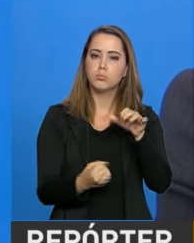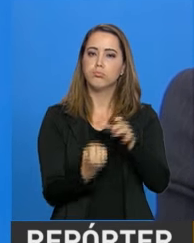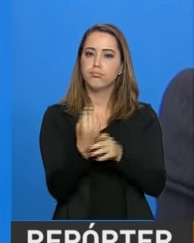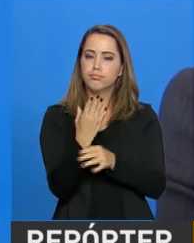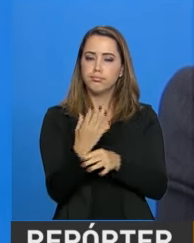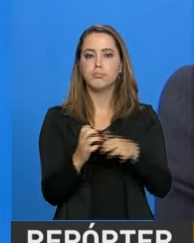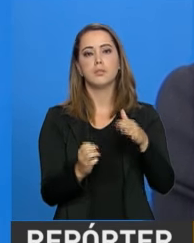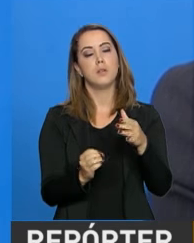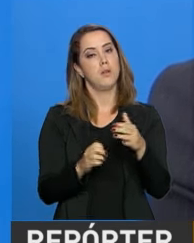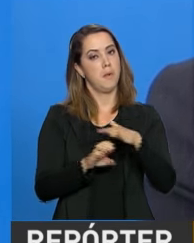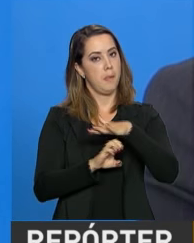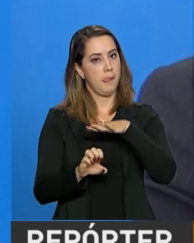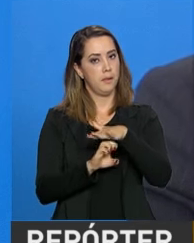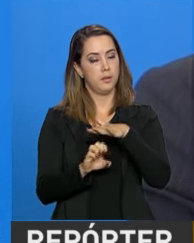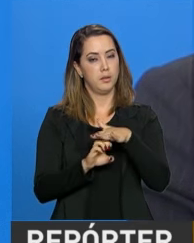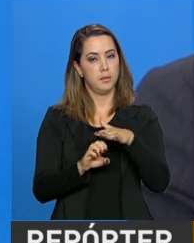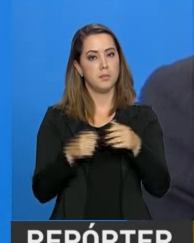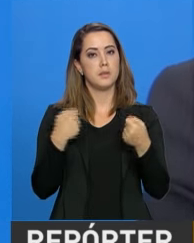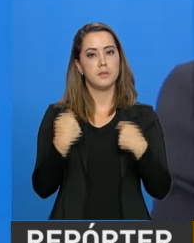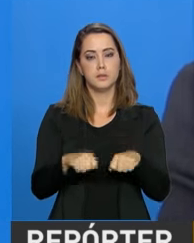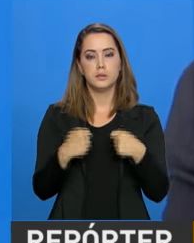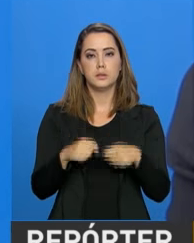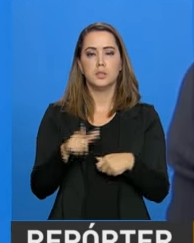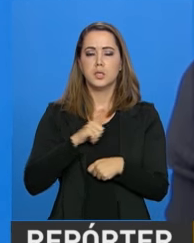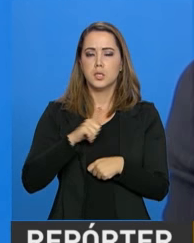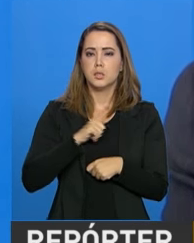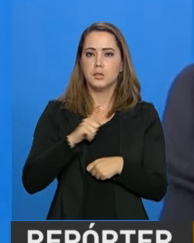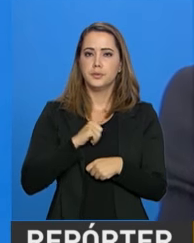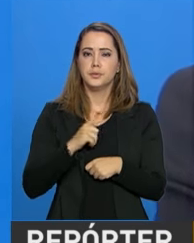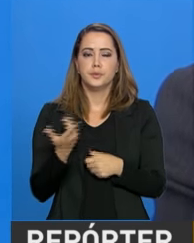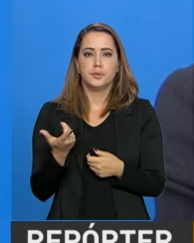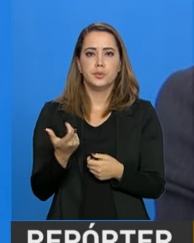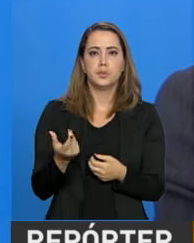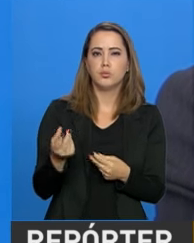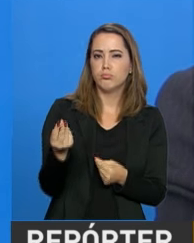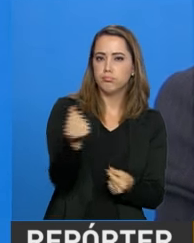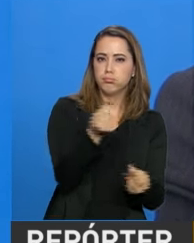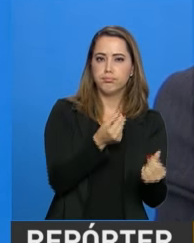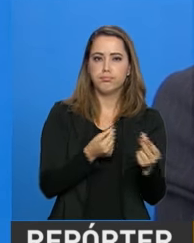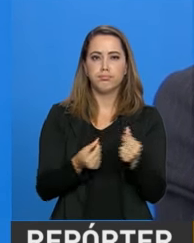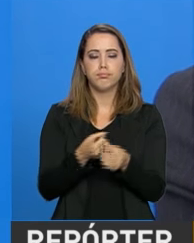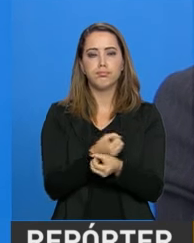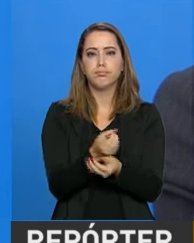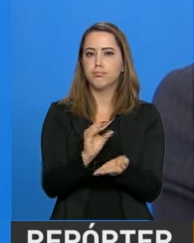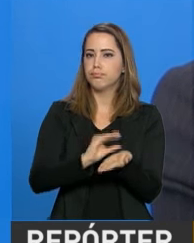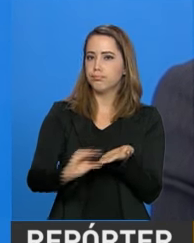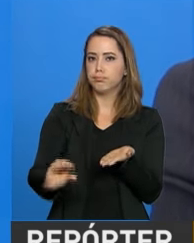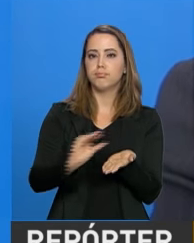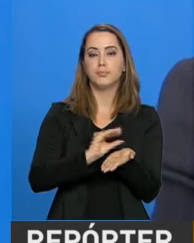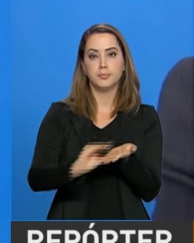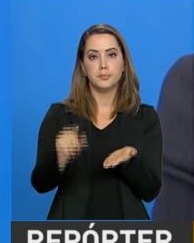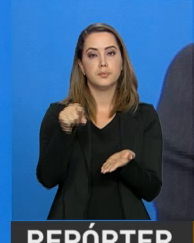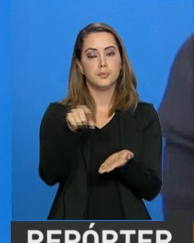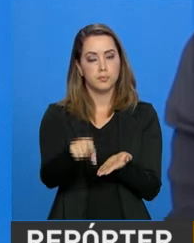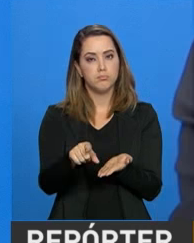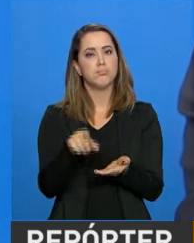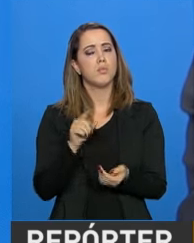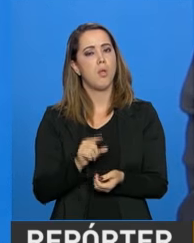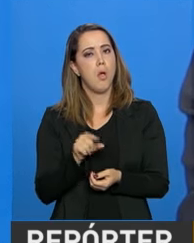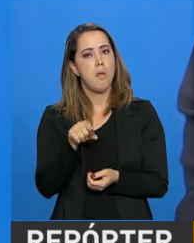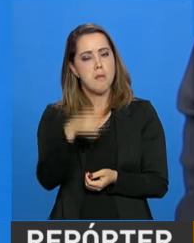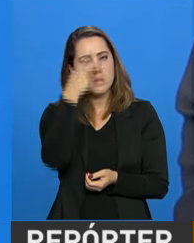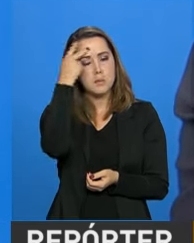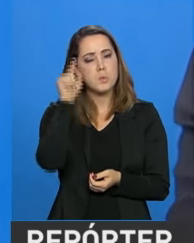sobre investigação um capital humano investido. A maioria desses engenheiros, esses especialistas foram formados em universidades